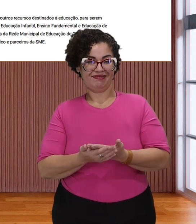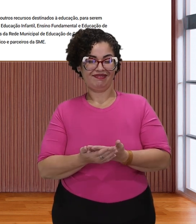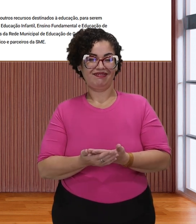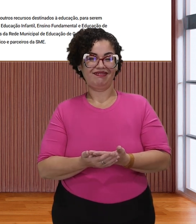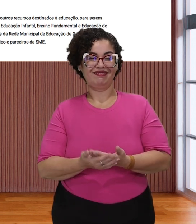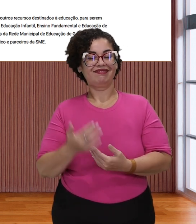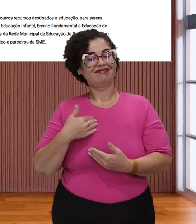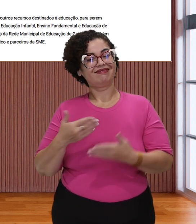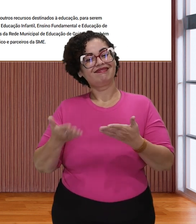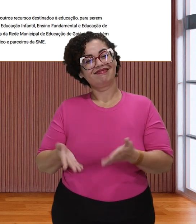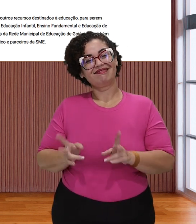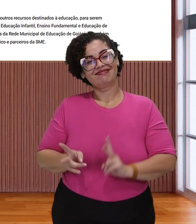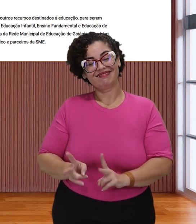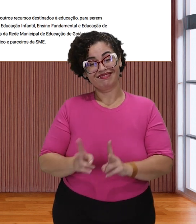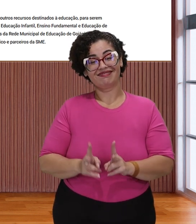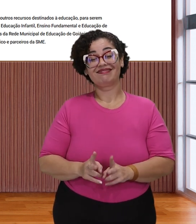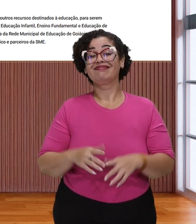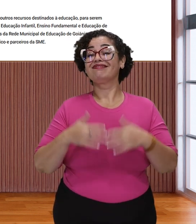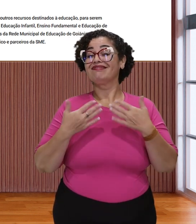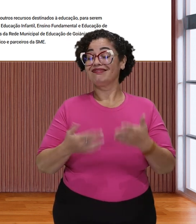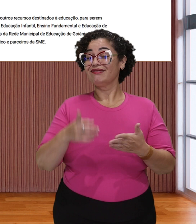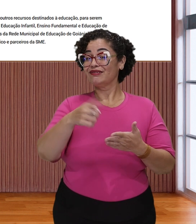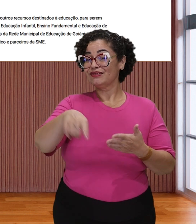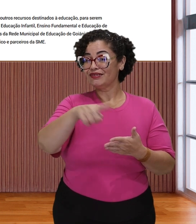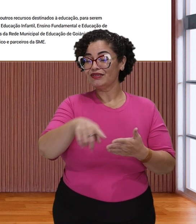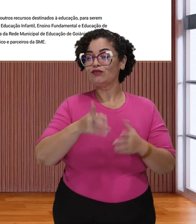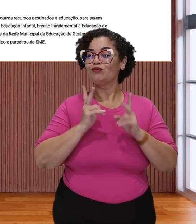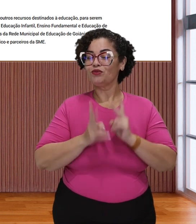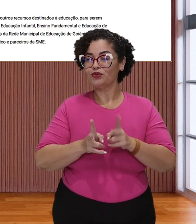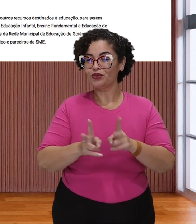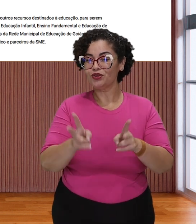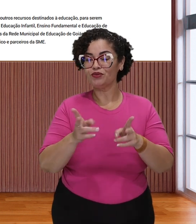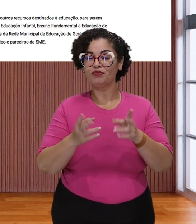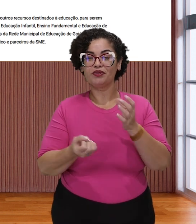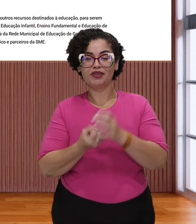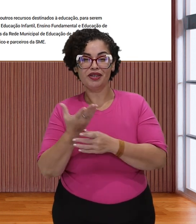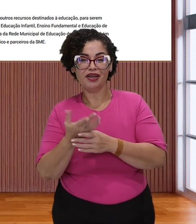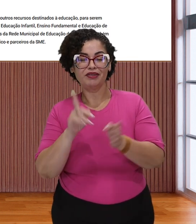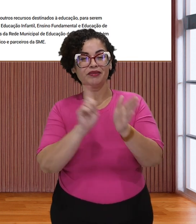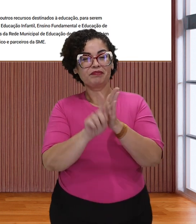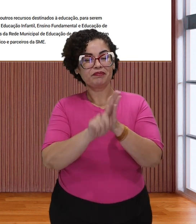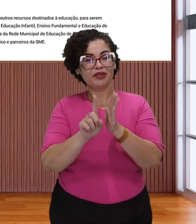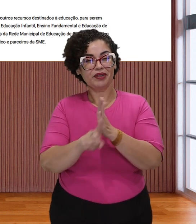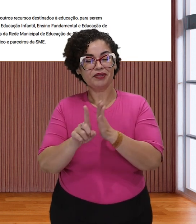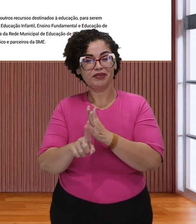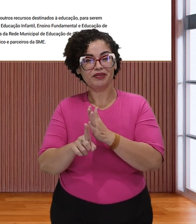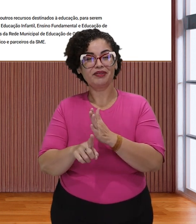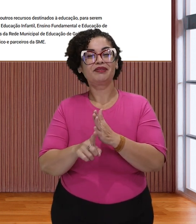Conexão Escola. Eu vou ficando por aqui e vocês aí continuem criando,